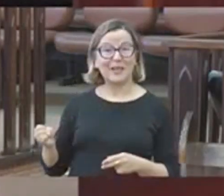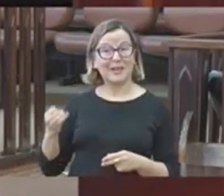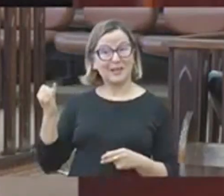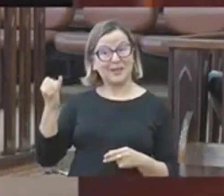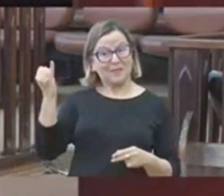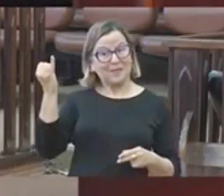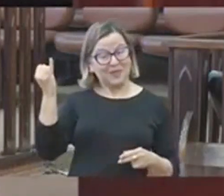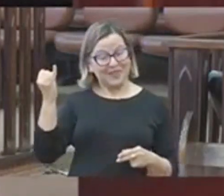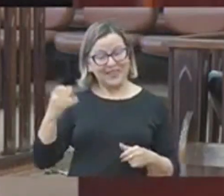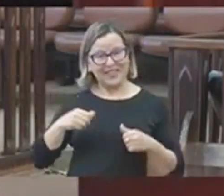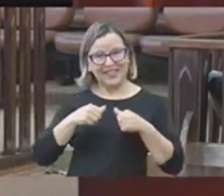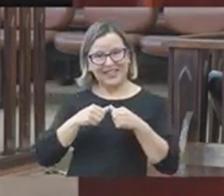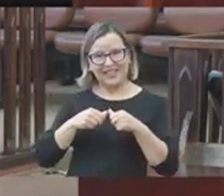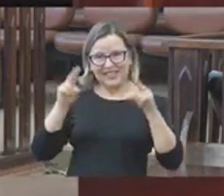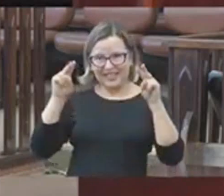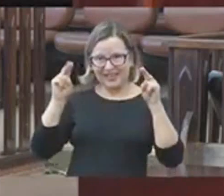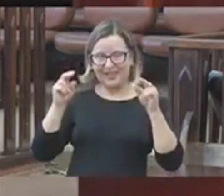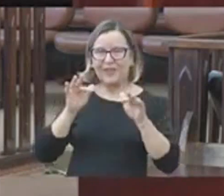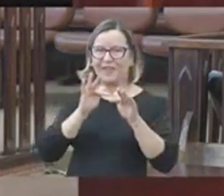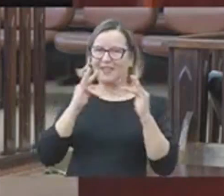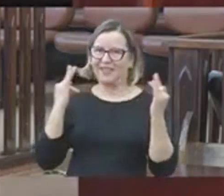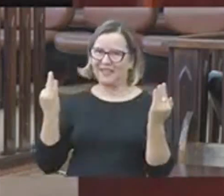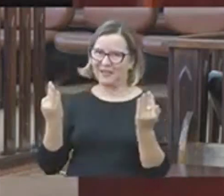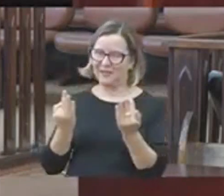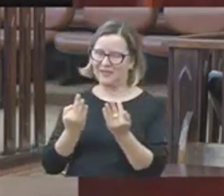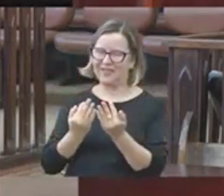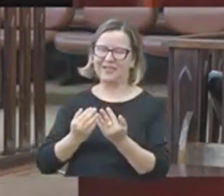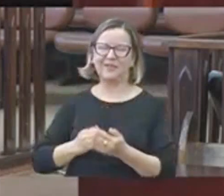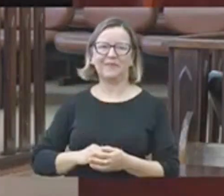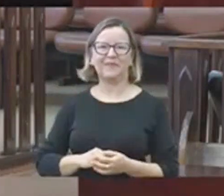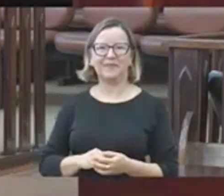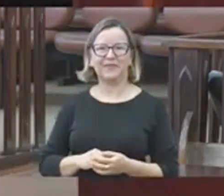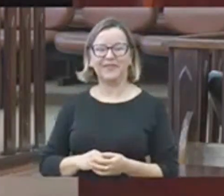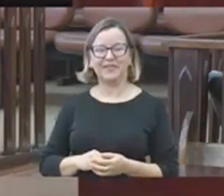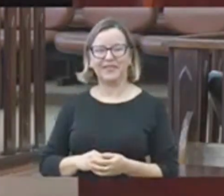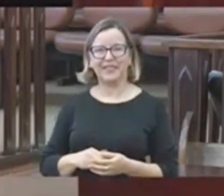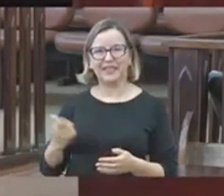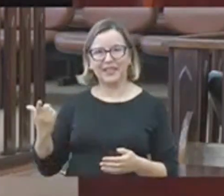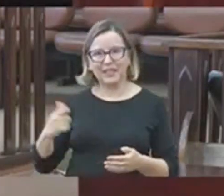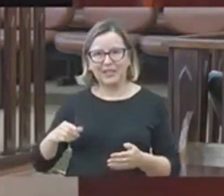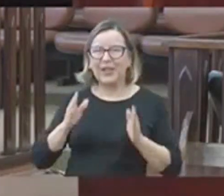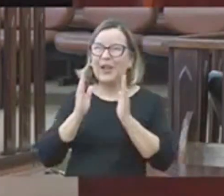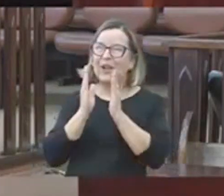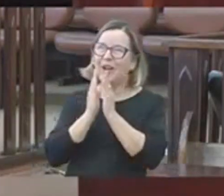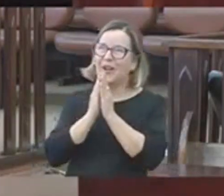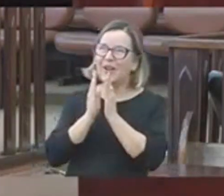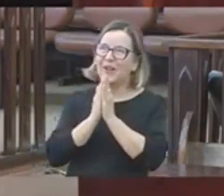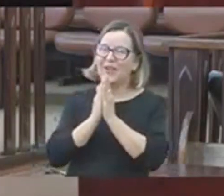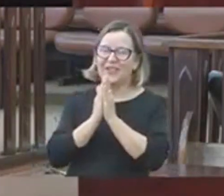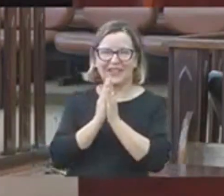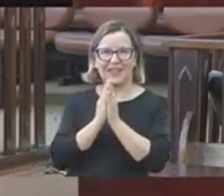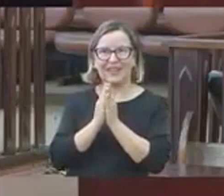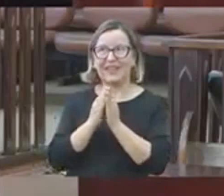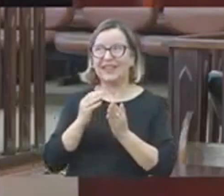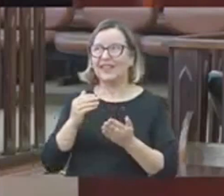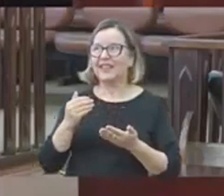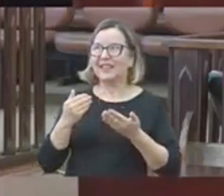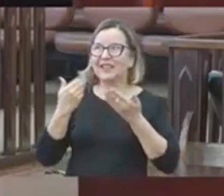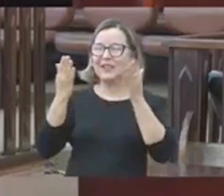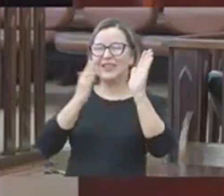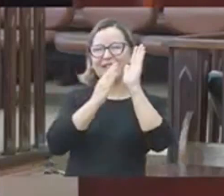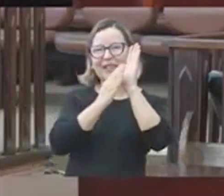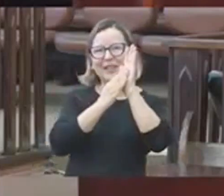assunto voltado para a família. Nós vamos mais uma vez orar e colocar diante do Senhor, na dependência dEle,